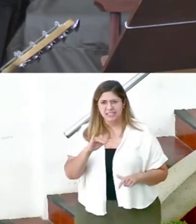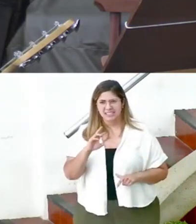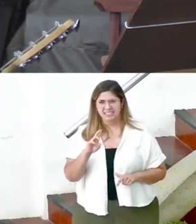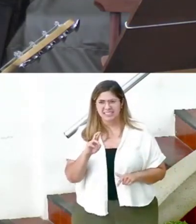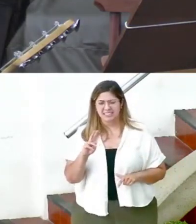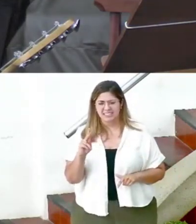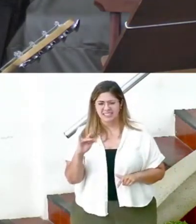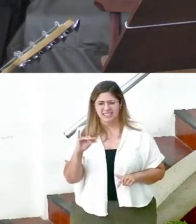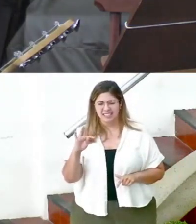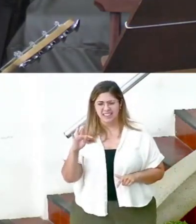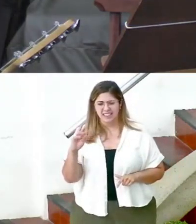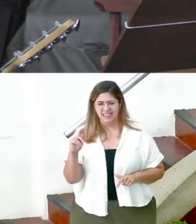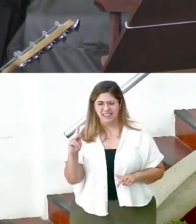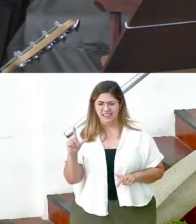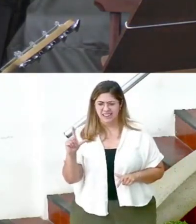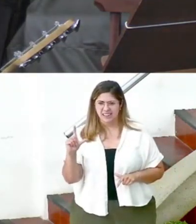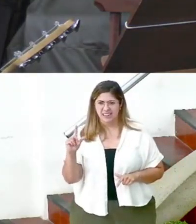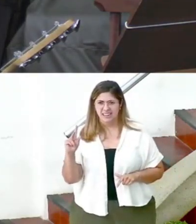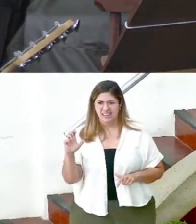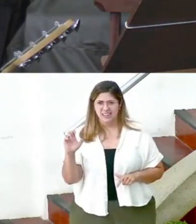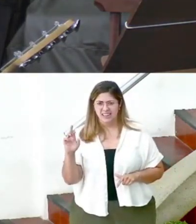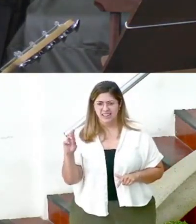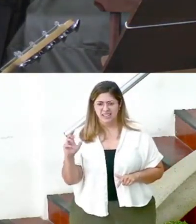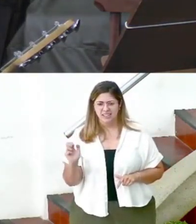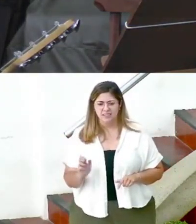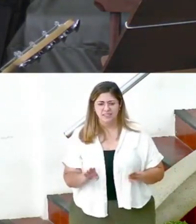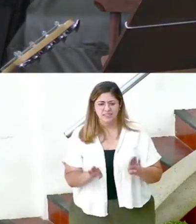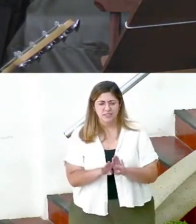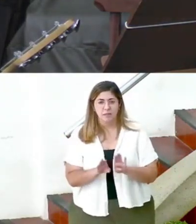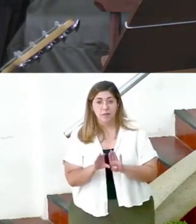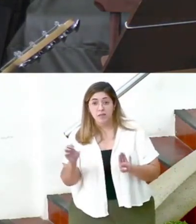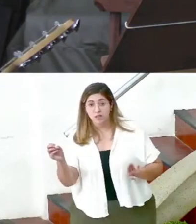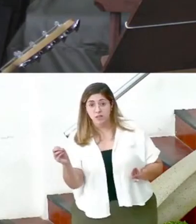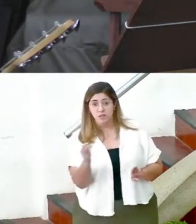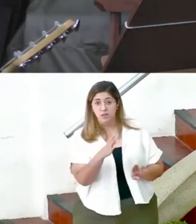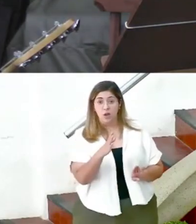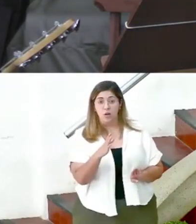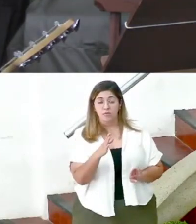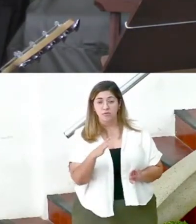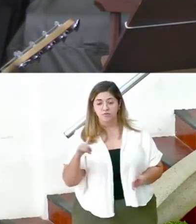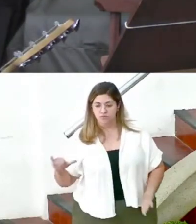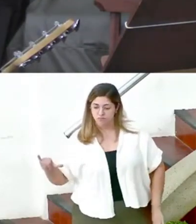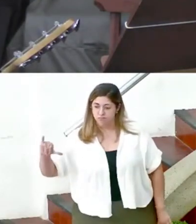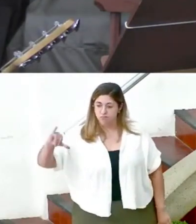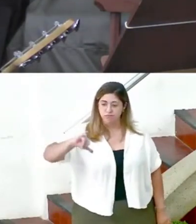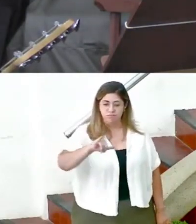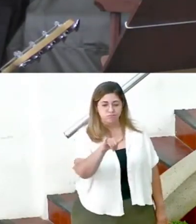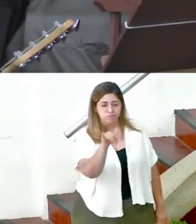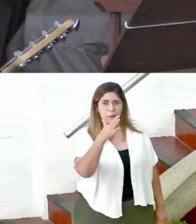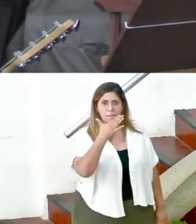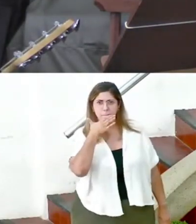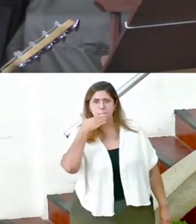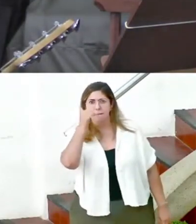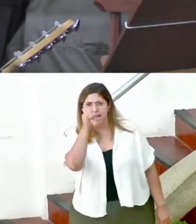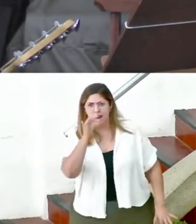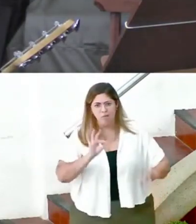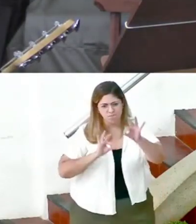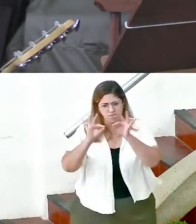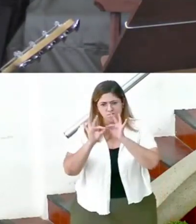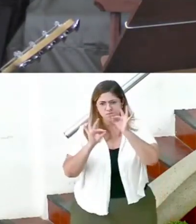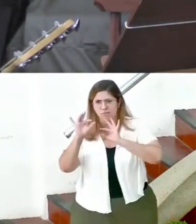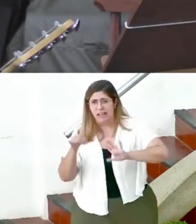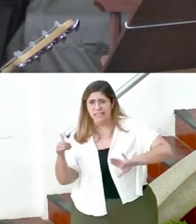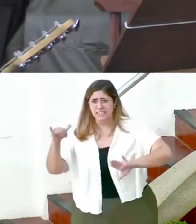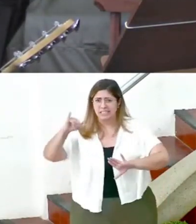inclusive durante a guerra construírem novos aviões, eles foram reformando formas de aviões para que eles pudessem chegar mais longe. Os primeiros